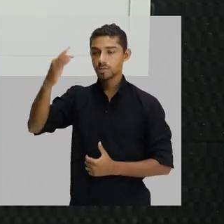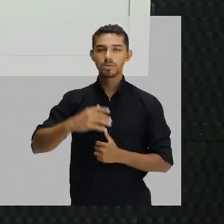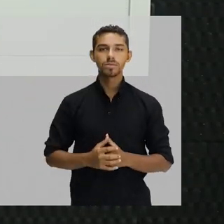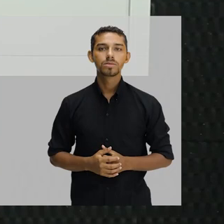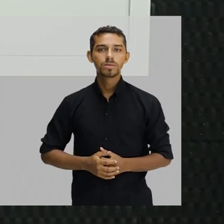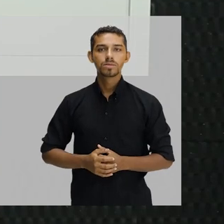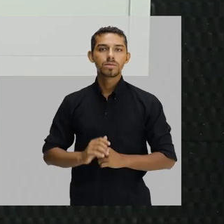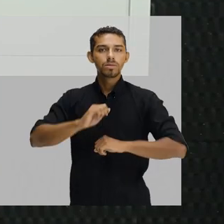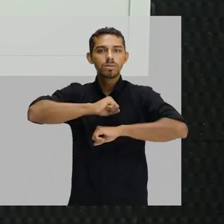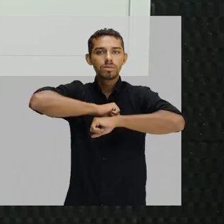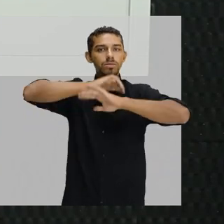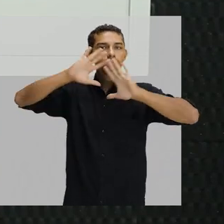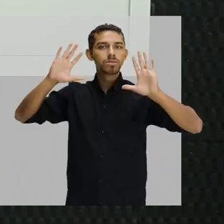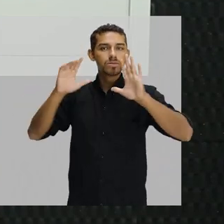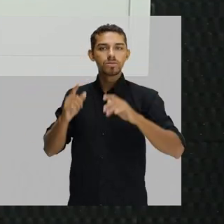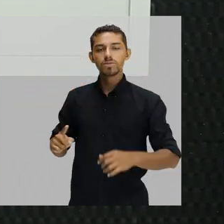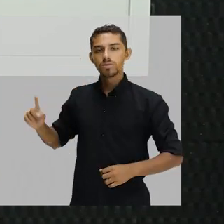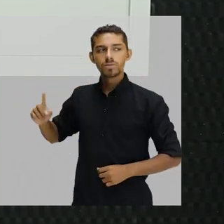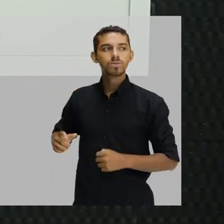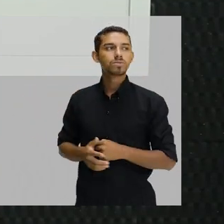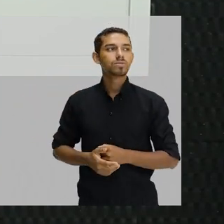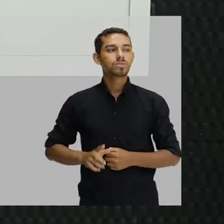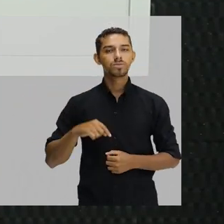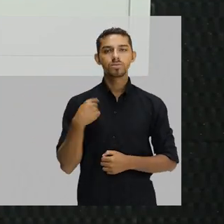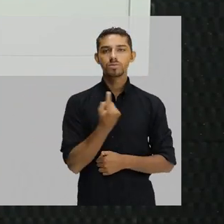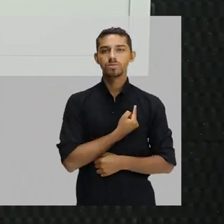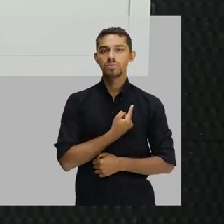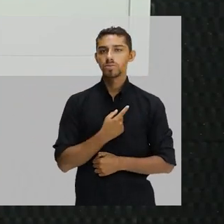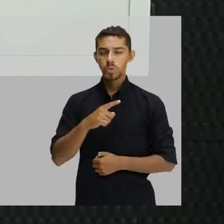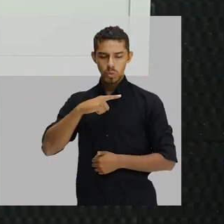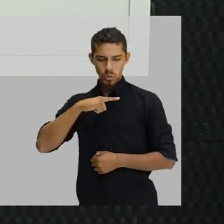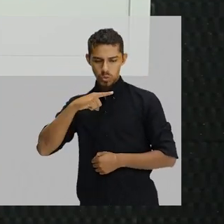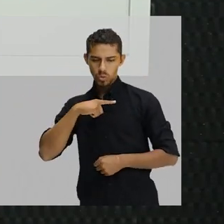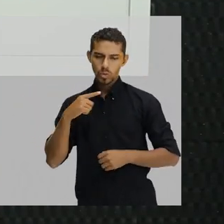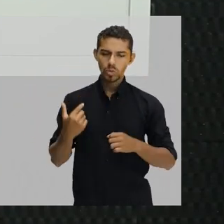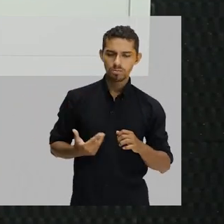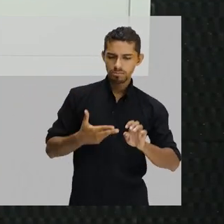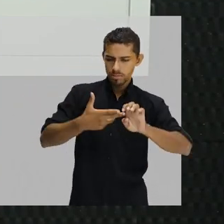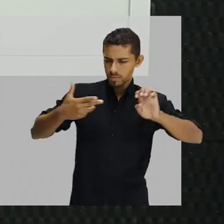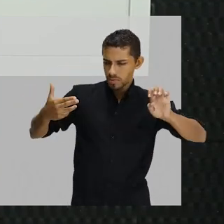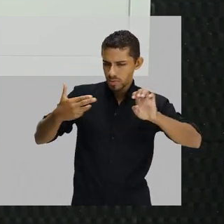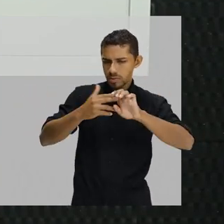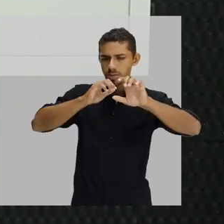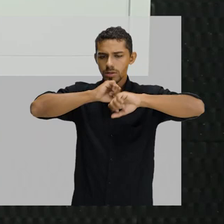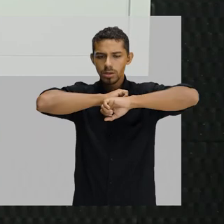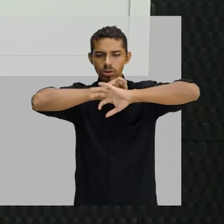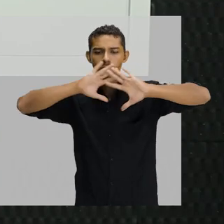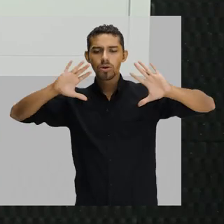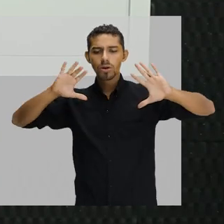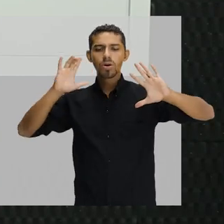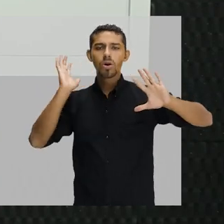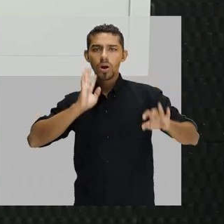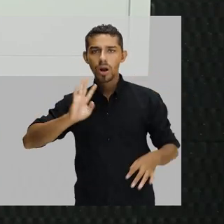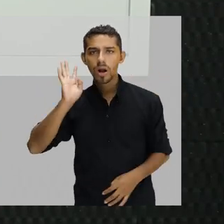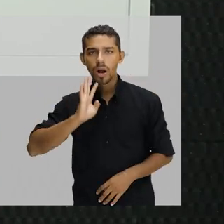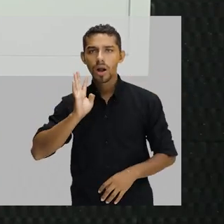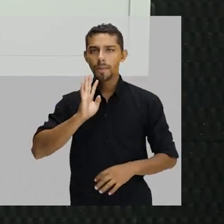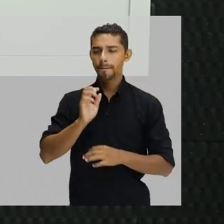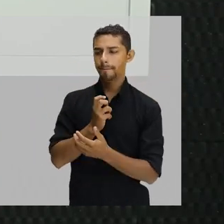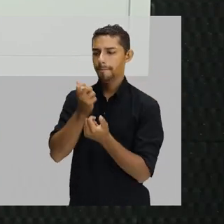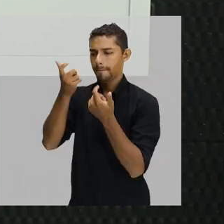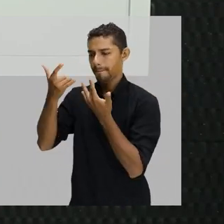muito claro, e aqui nós temos, tá, um elemento muito legal a